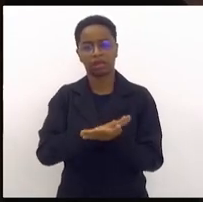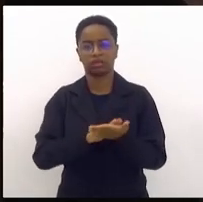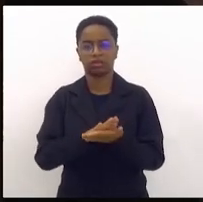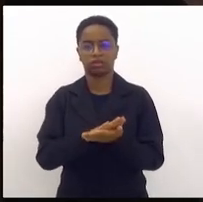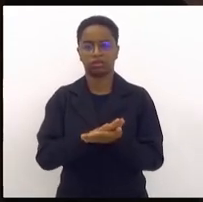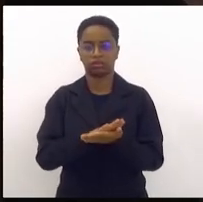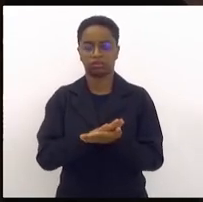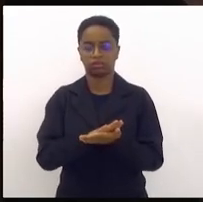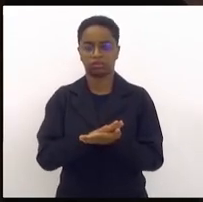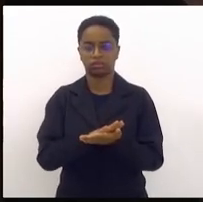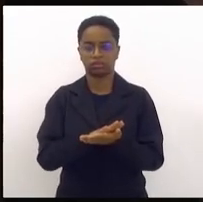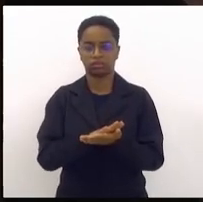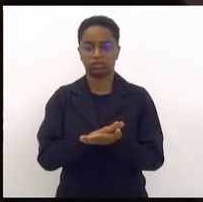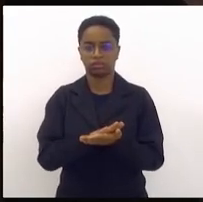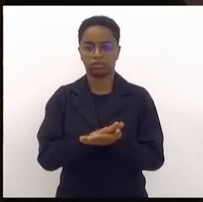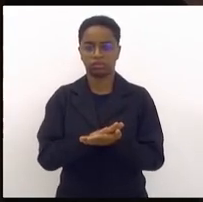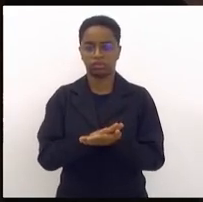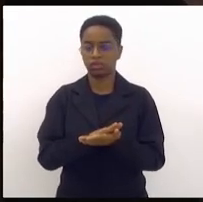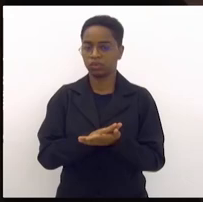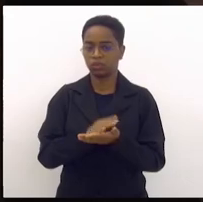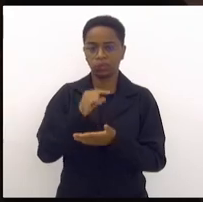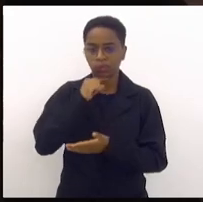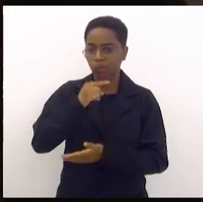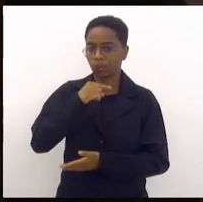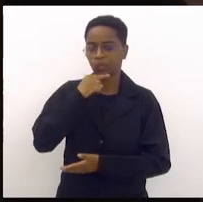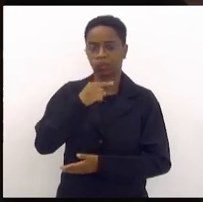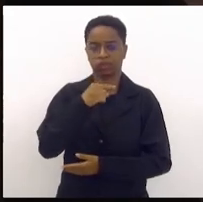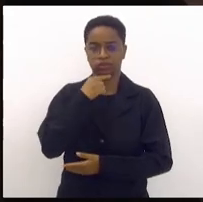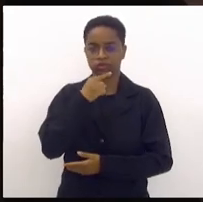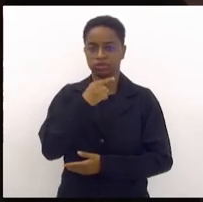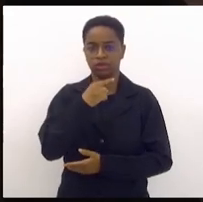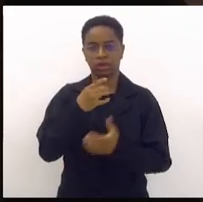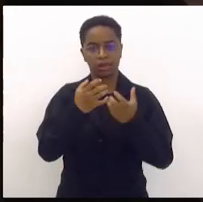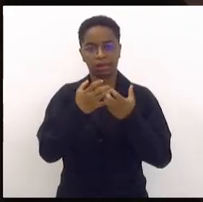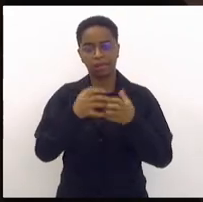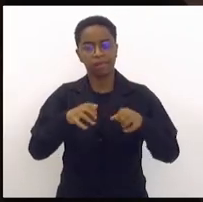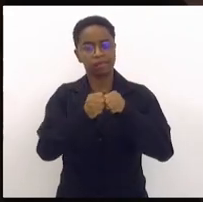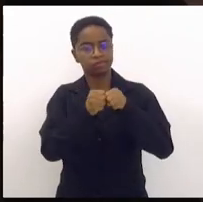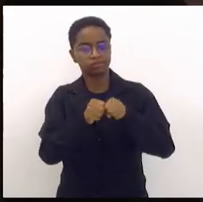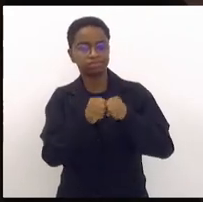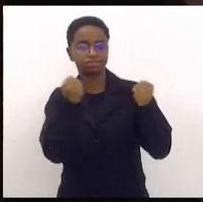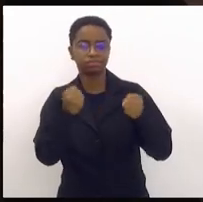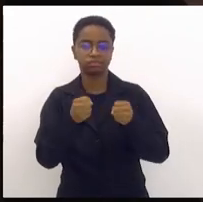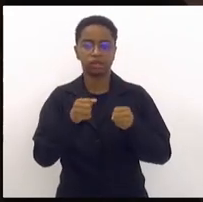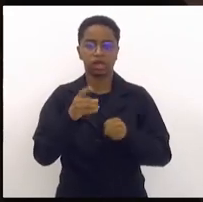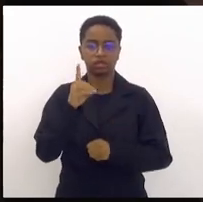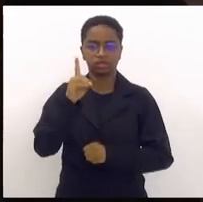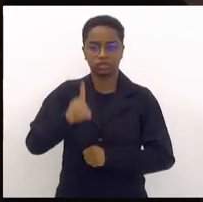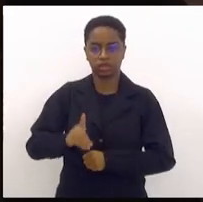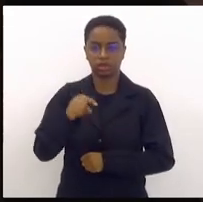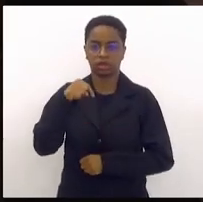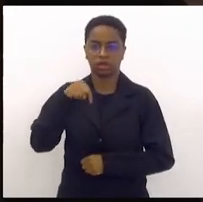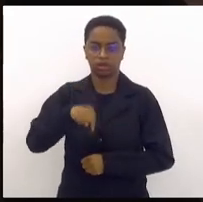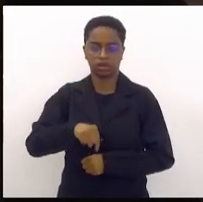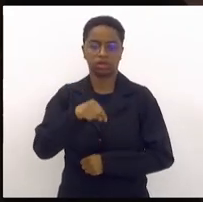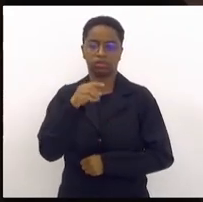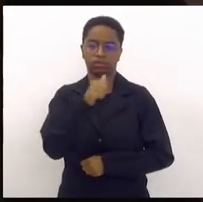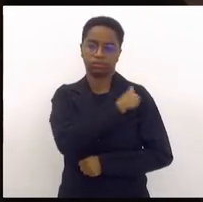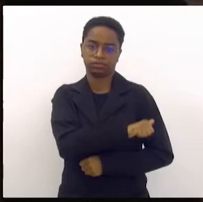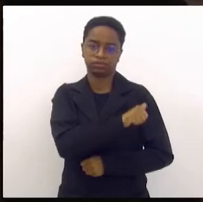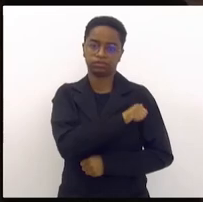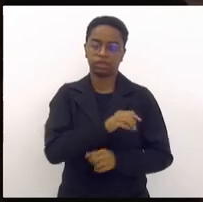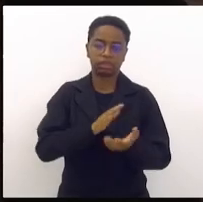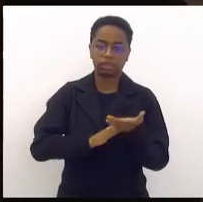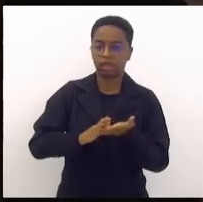nada vai conseguir rachar a direita nesse país, no Rio de Janeiro, nada vai